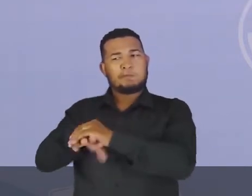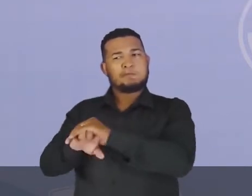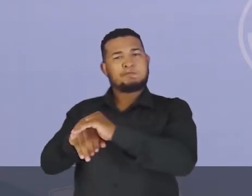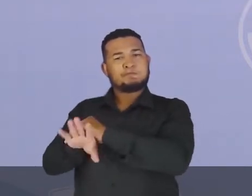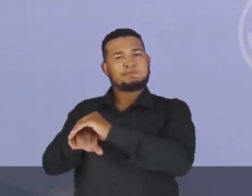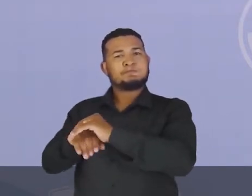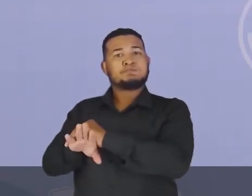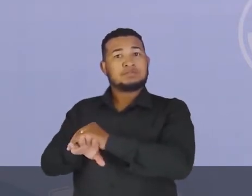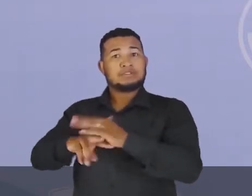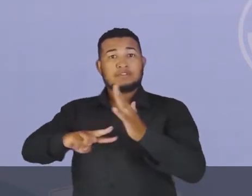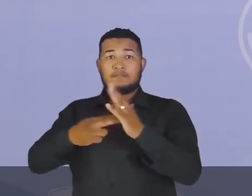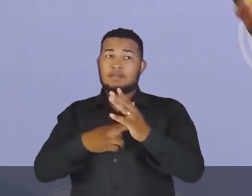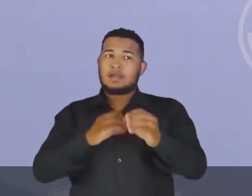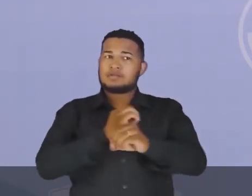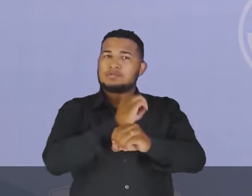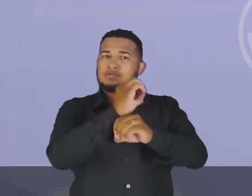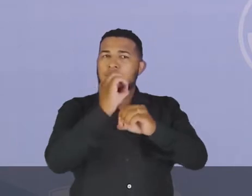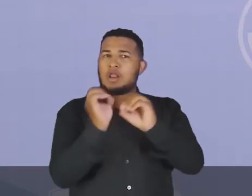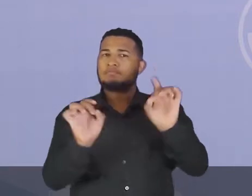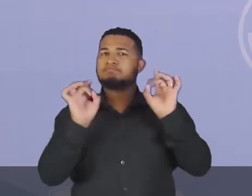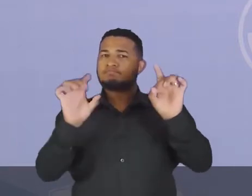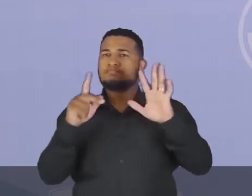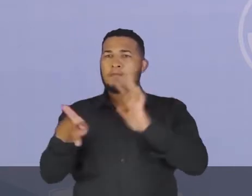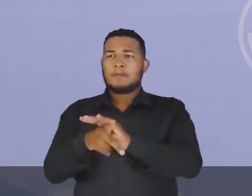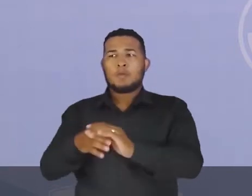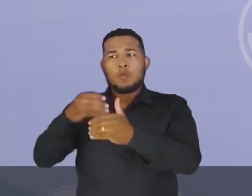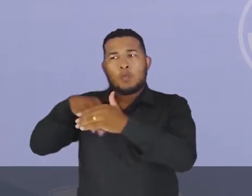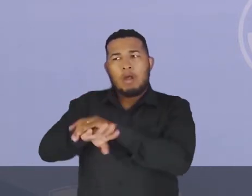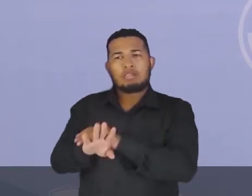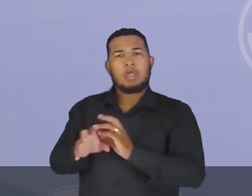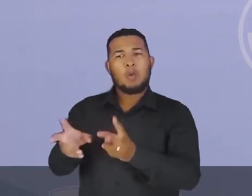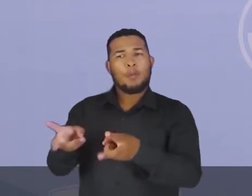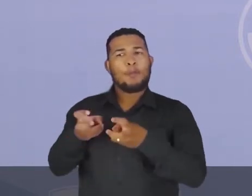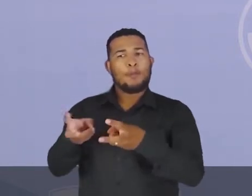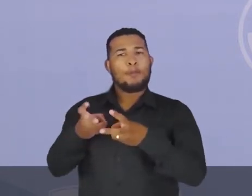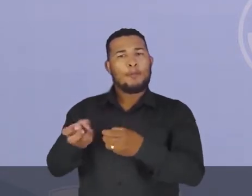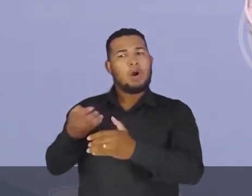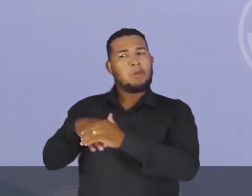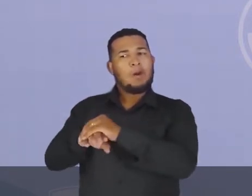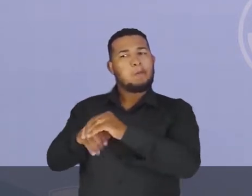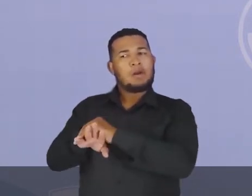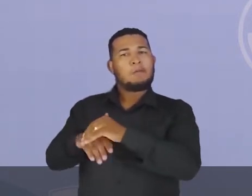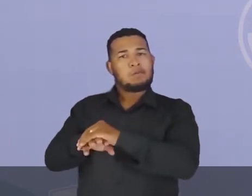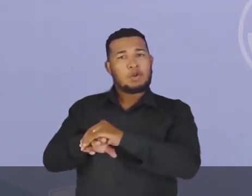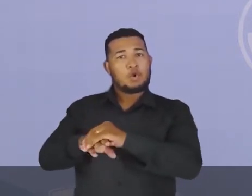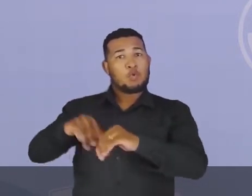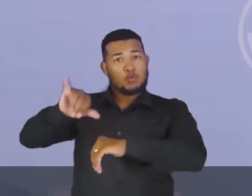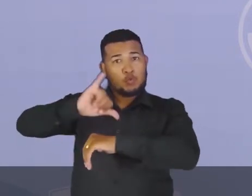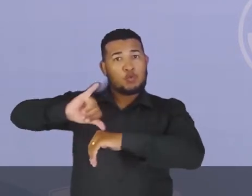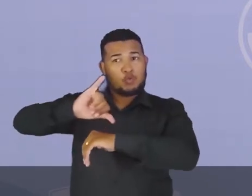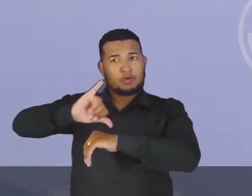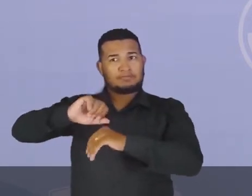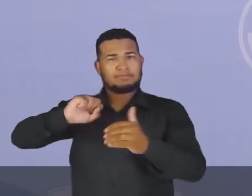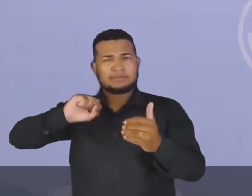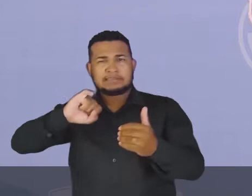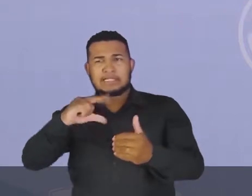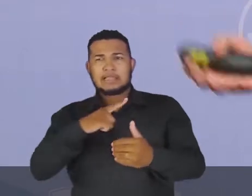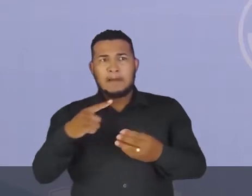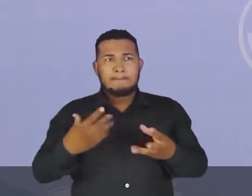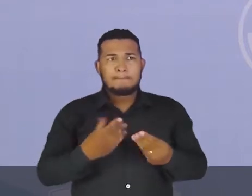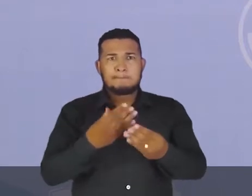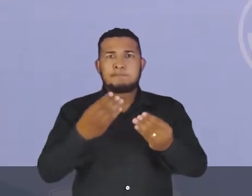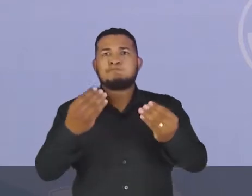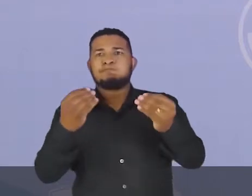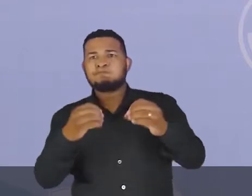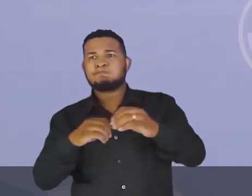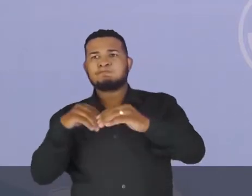células especializadas para armazenar gordura. Então, quando você tem um excesso desse tecido,